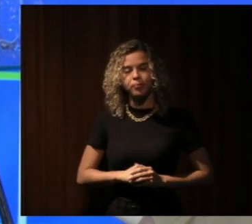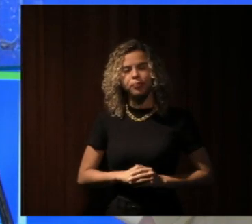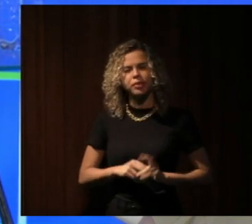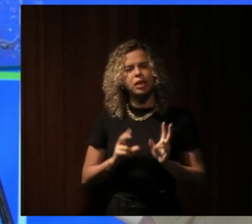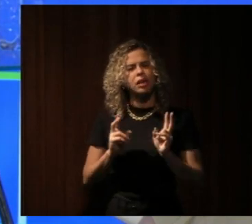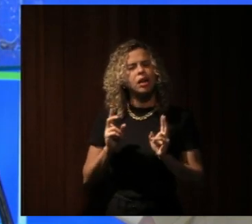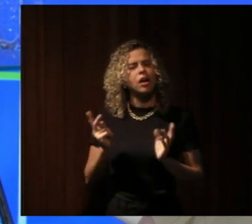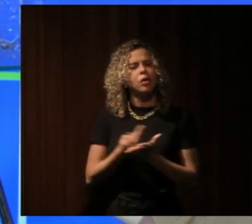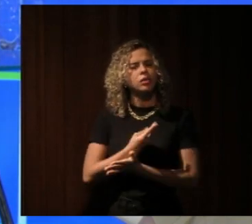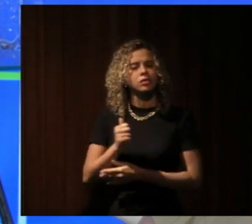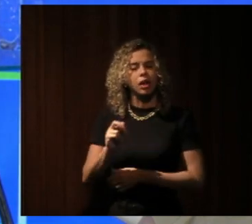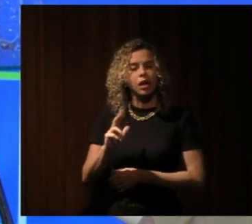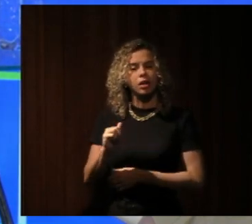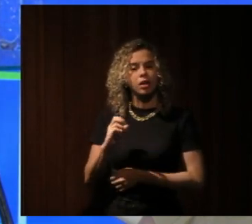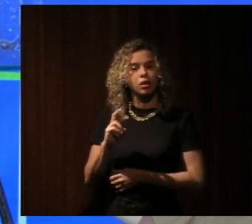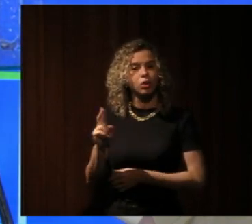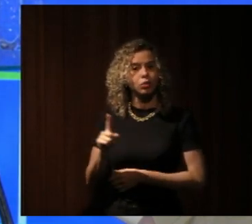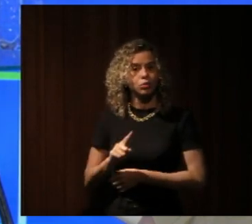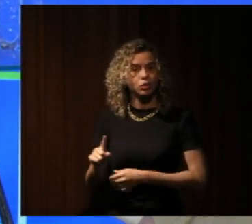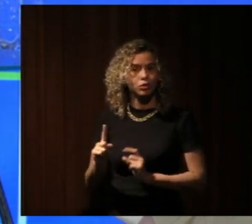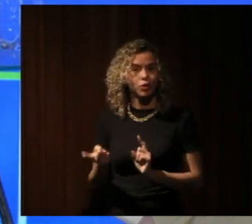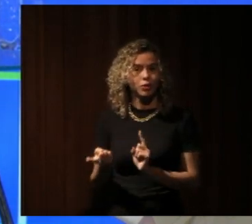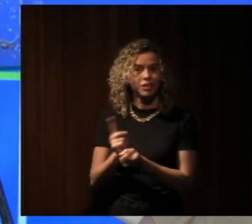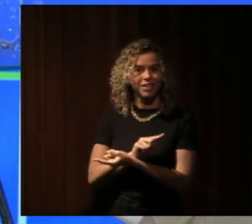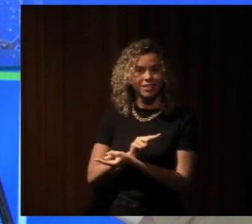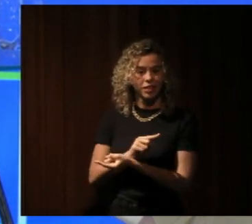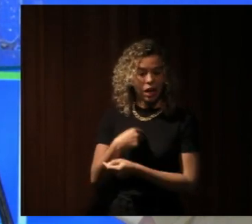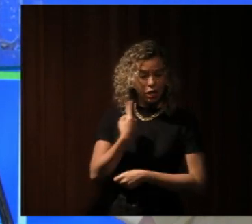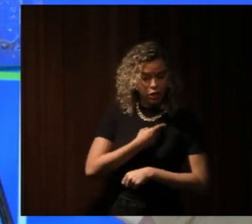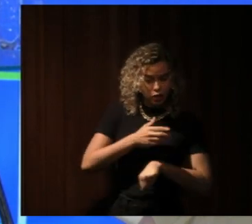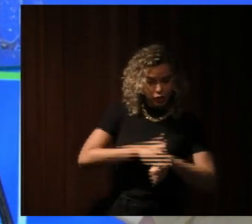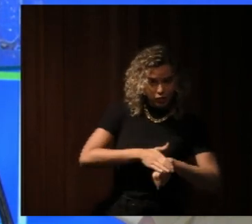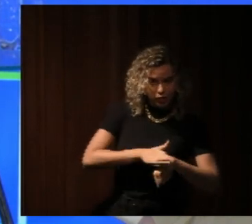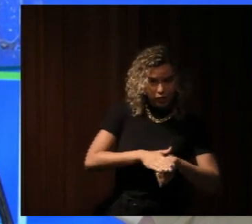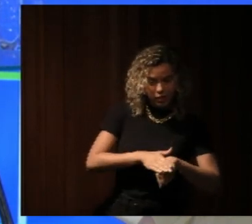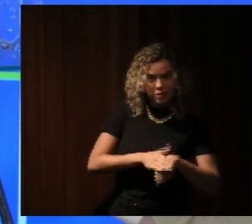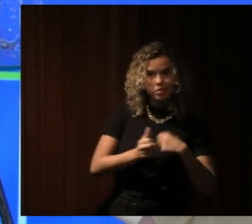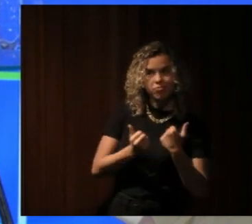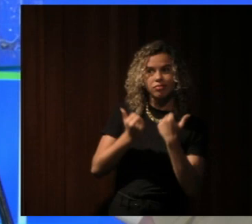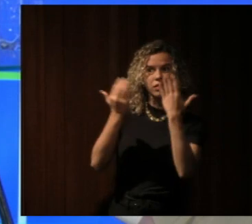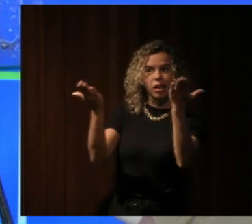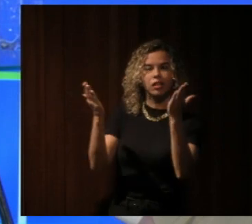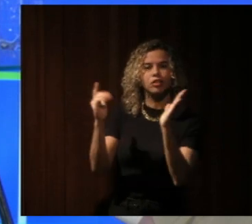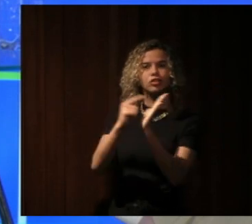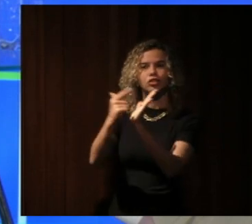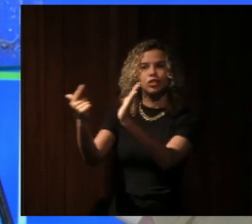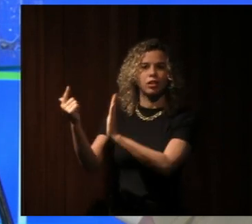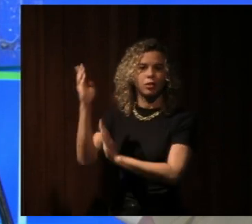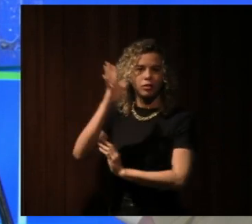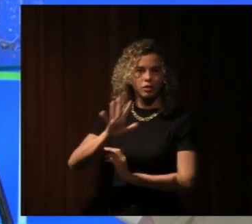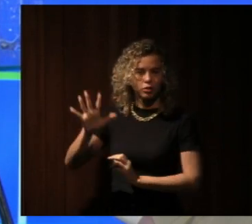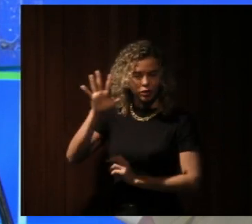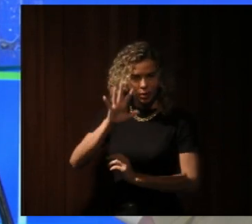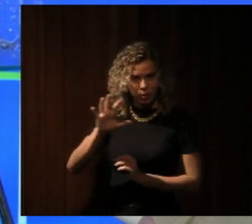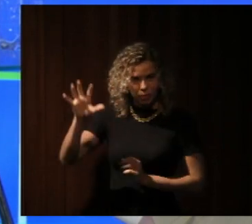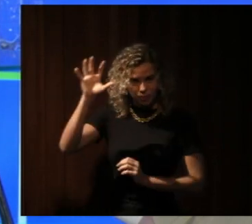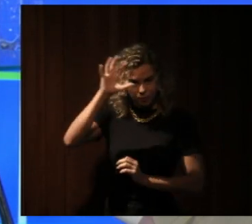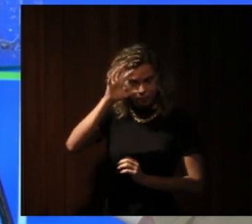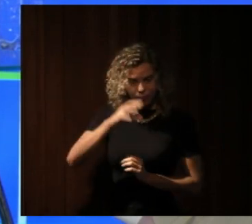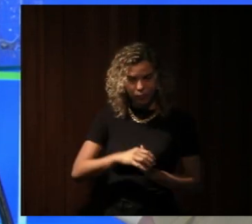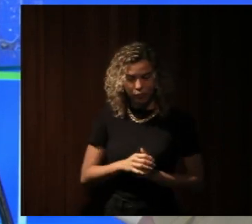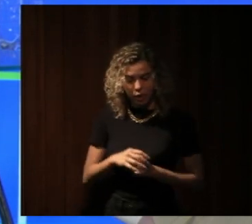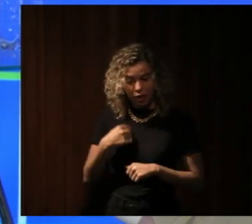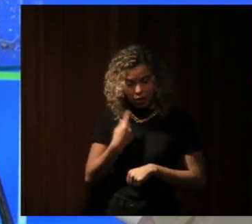caso de J Cruz foi oo contrário foi a gente que produziu pros pros veículos nacionais então